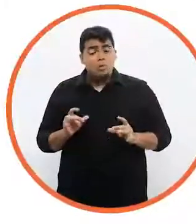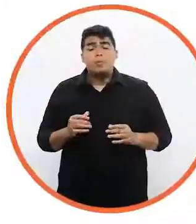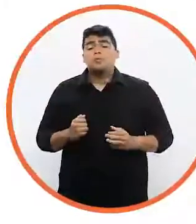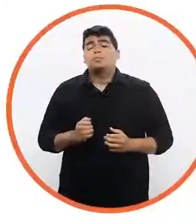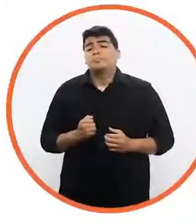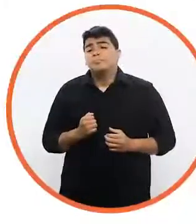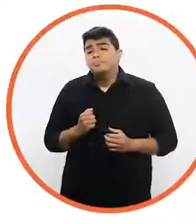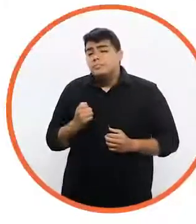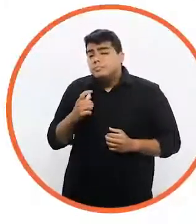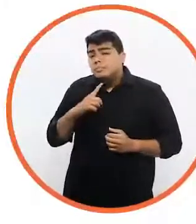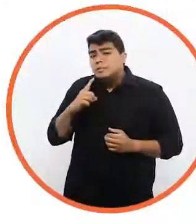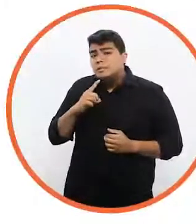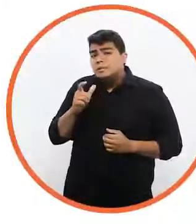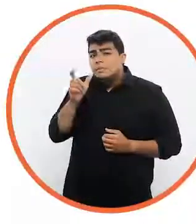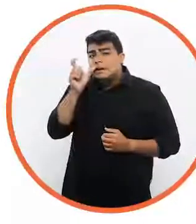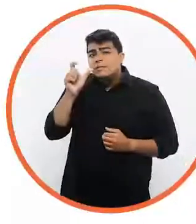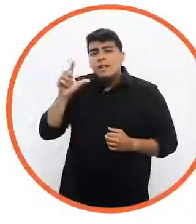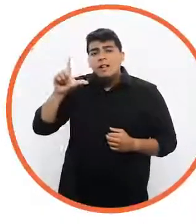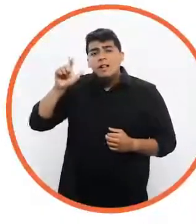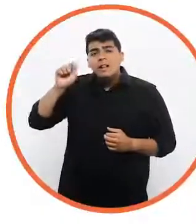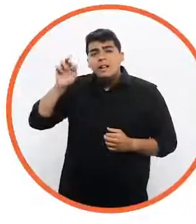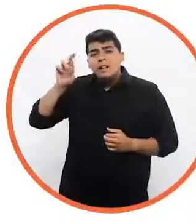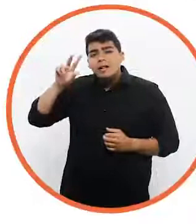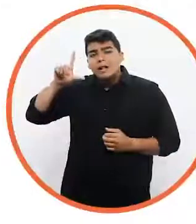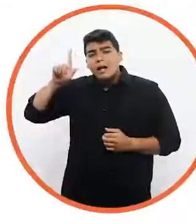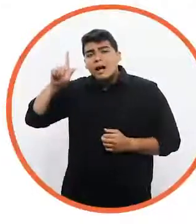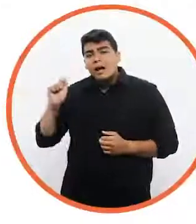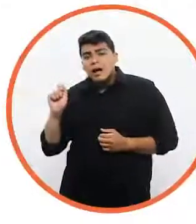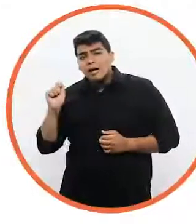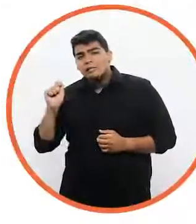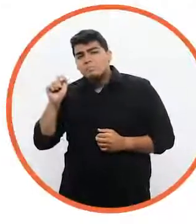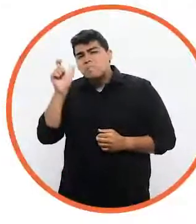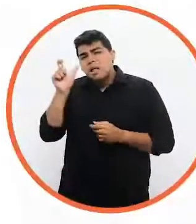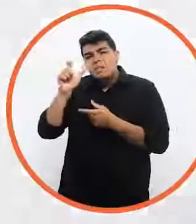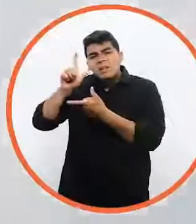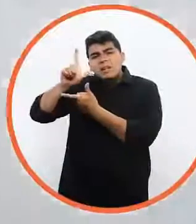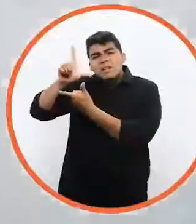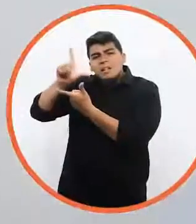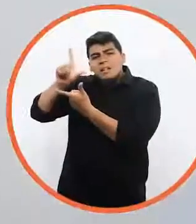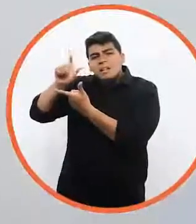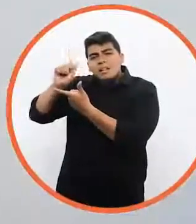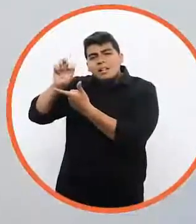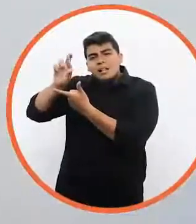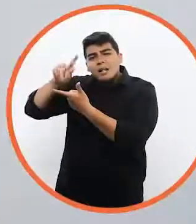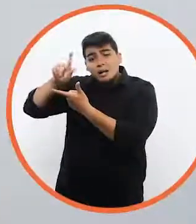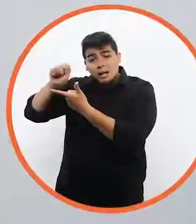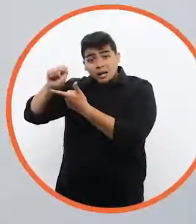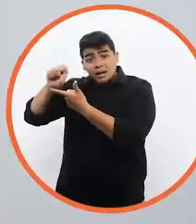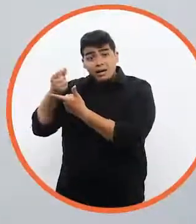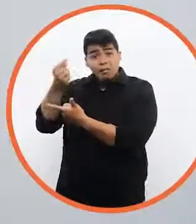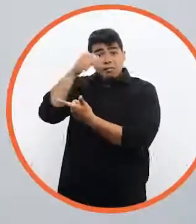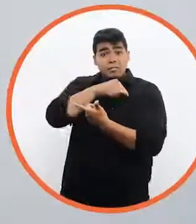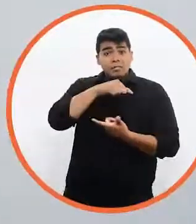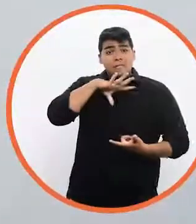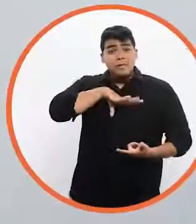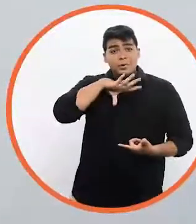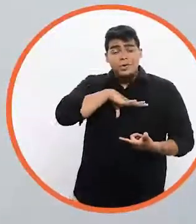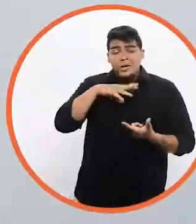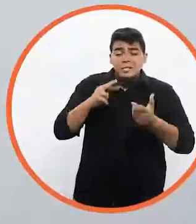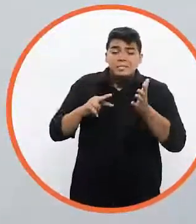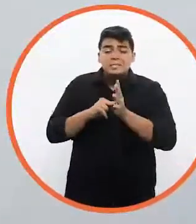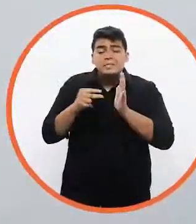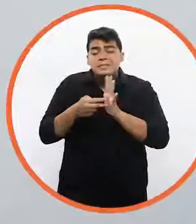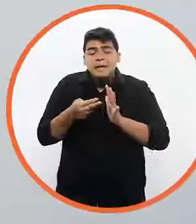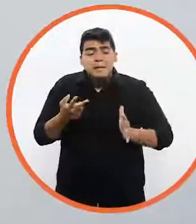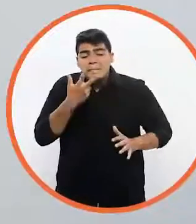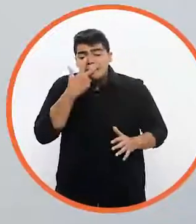é aqui o larga cola. A palavra larga, na língua portuguesa, ela passa para a gente